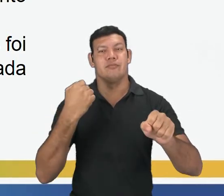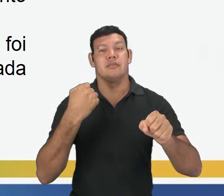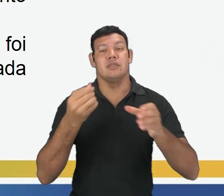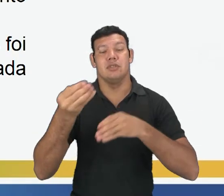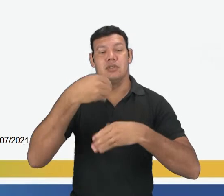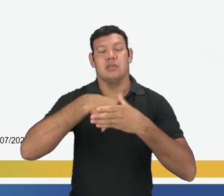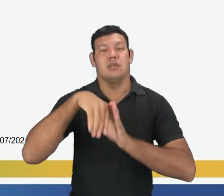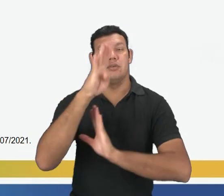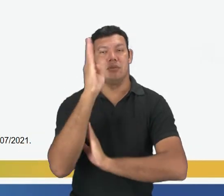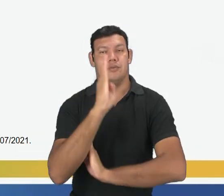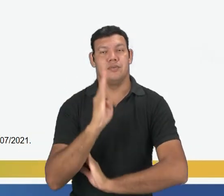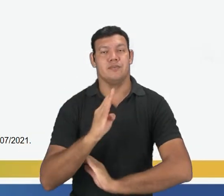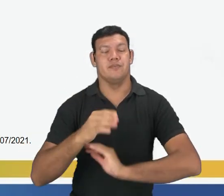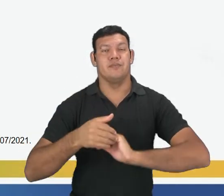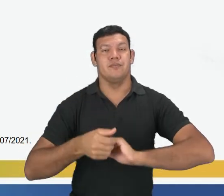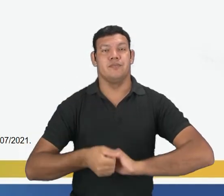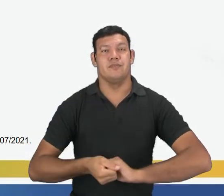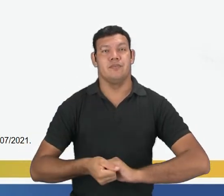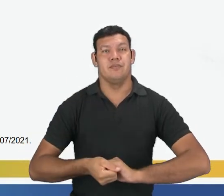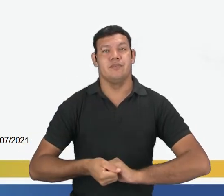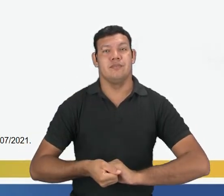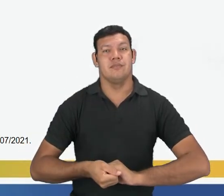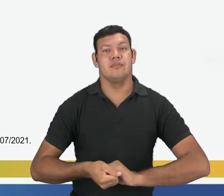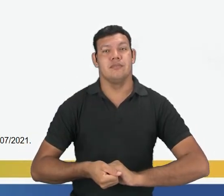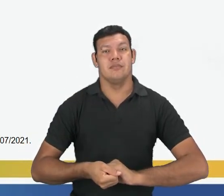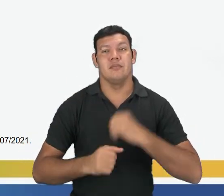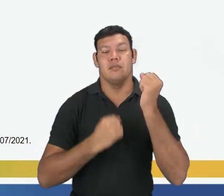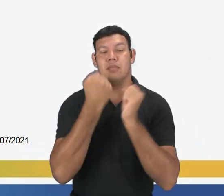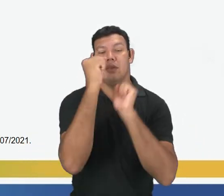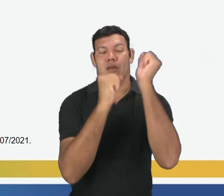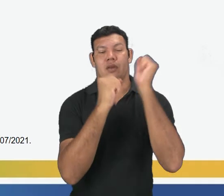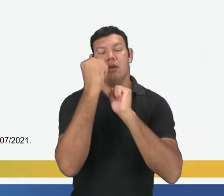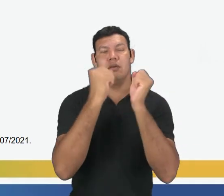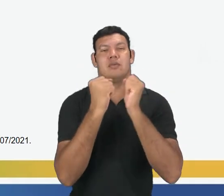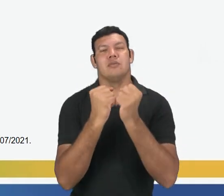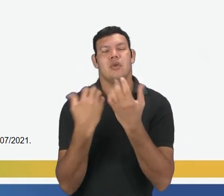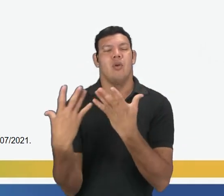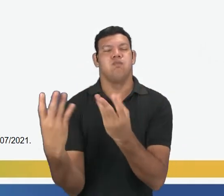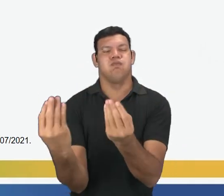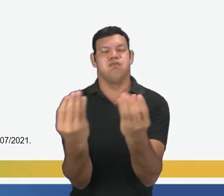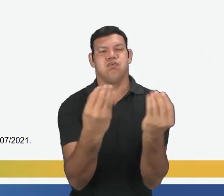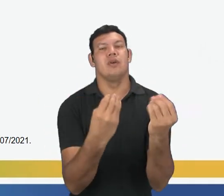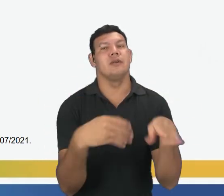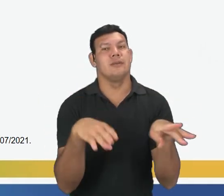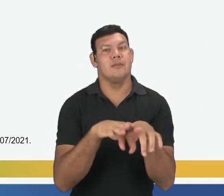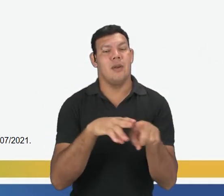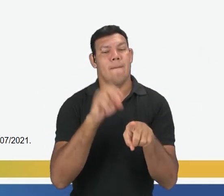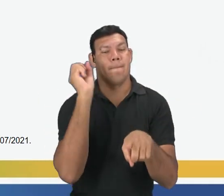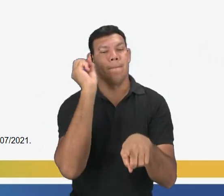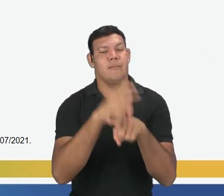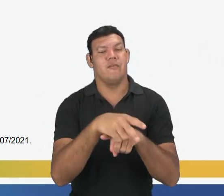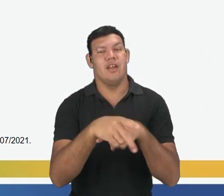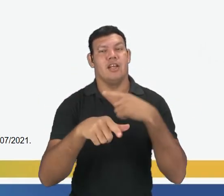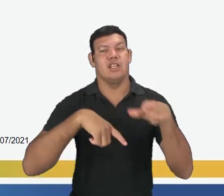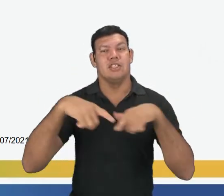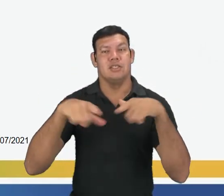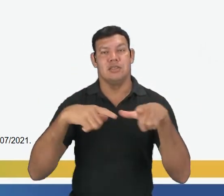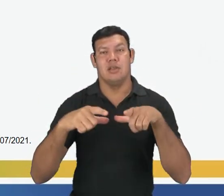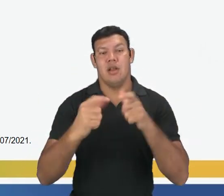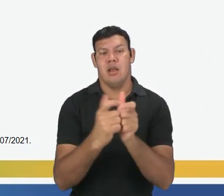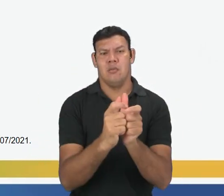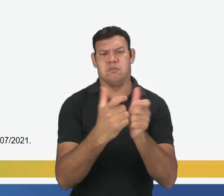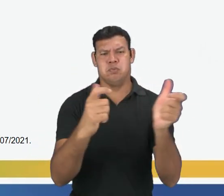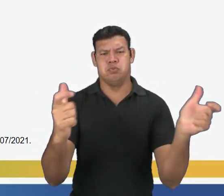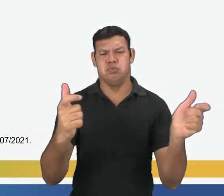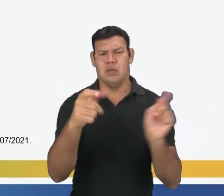país. Com a expansão das indústrias e de maiores ofertas de trabalho, o aumento populacional